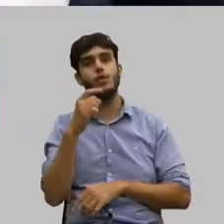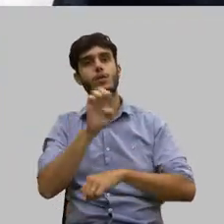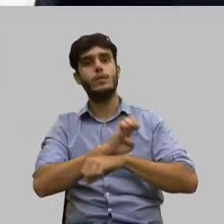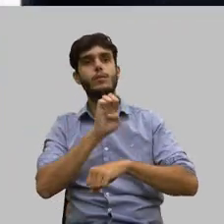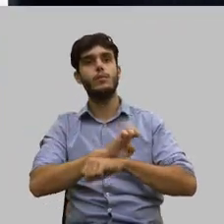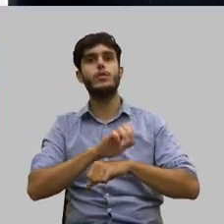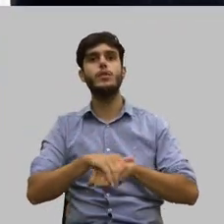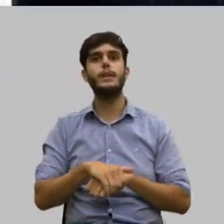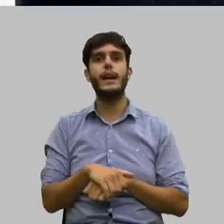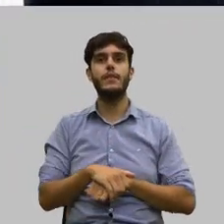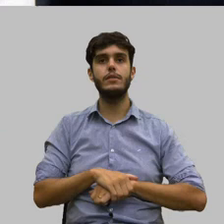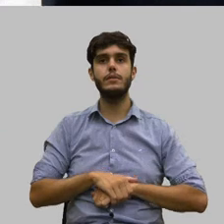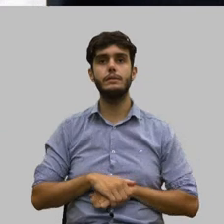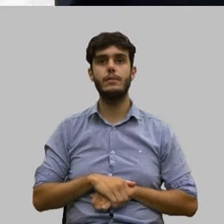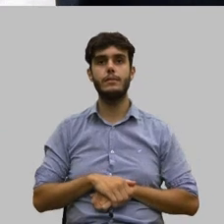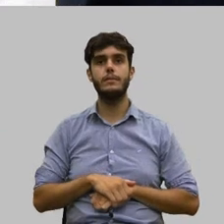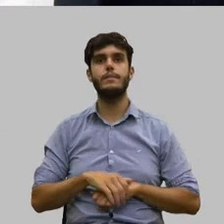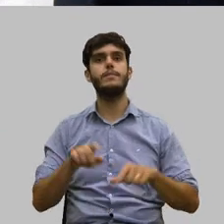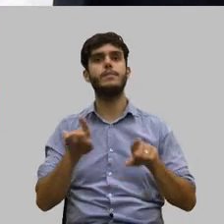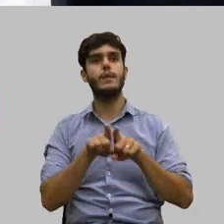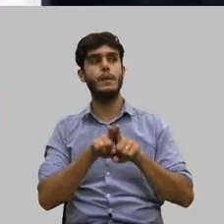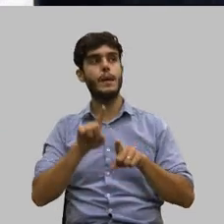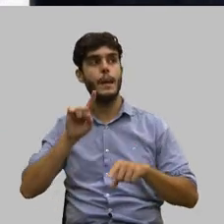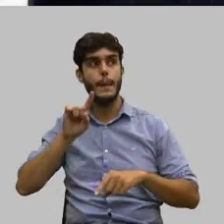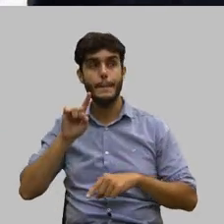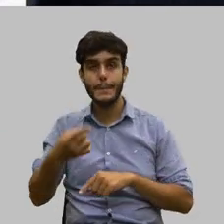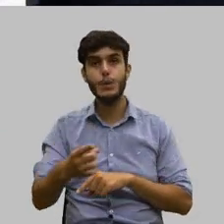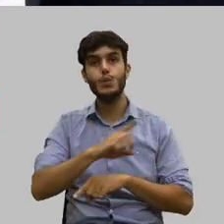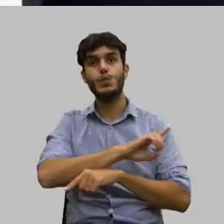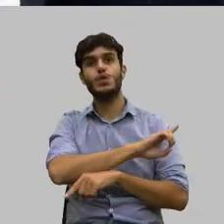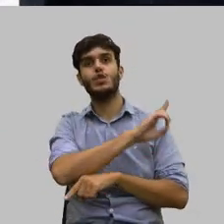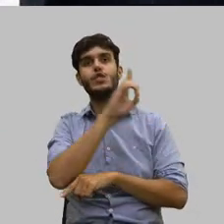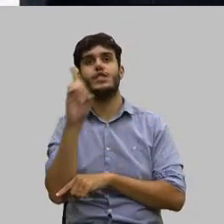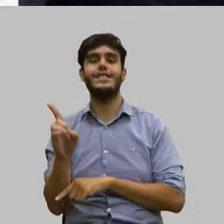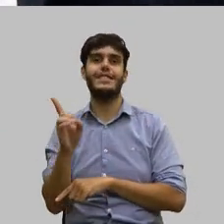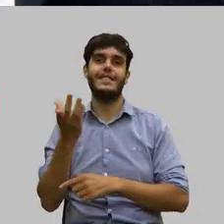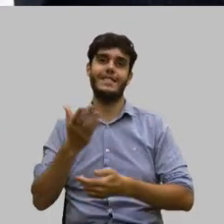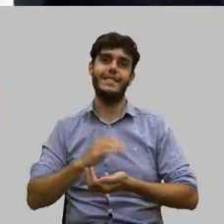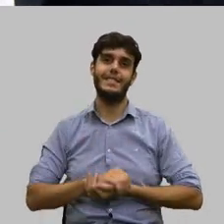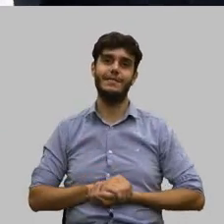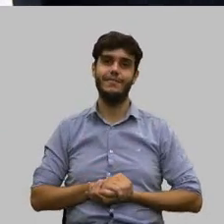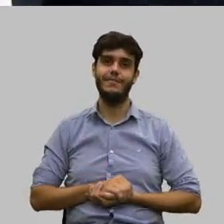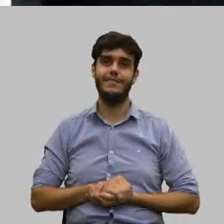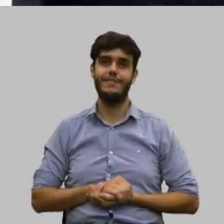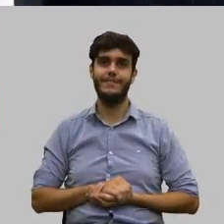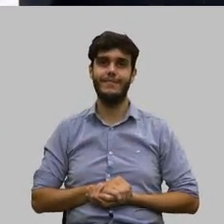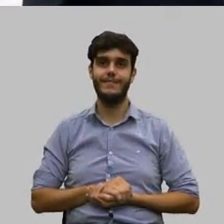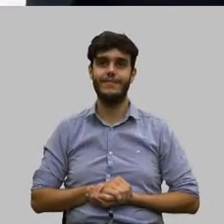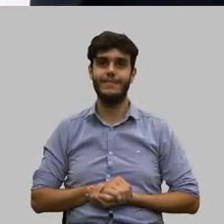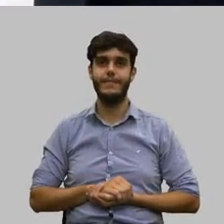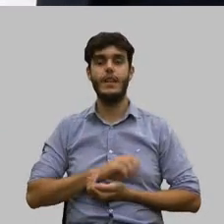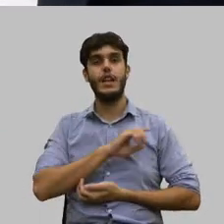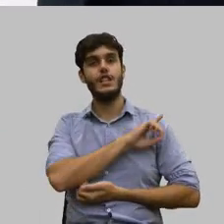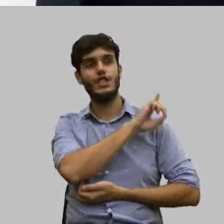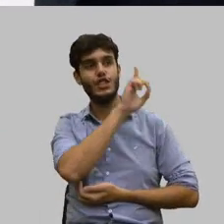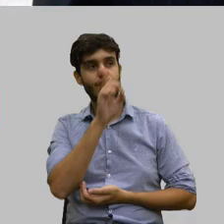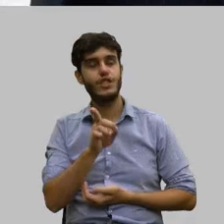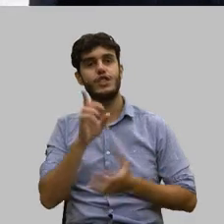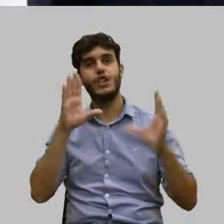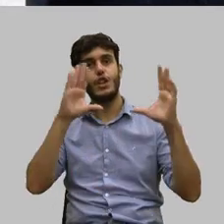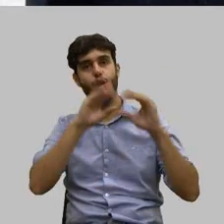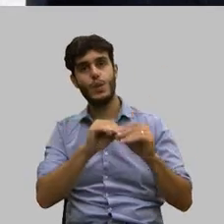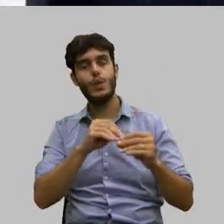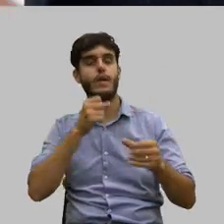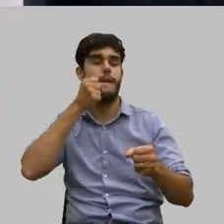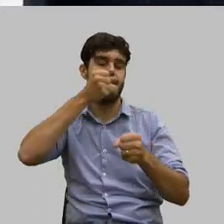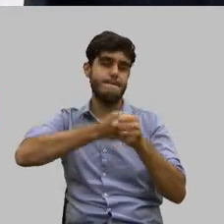mão o Bombeiro Militar ficou mais de 1000 Dias dia e noite naquela barragem eu